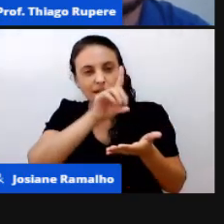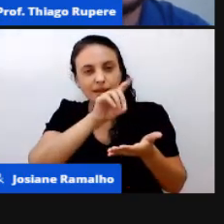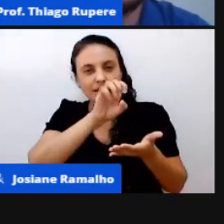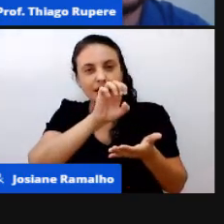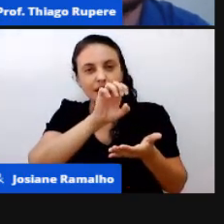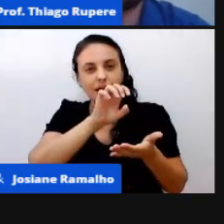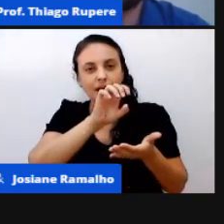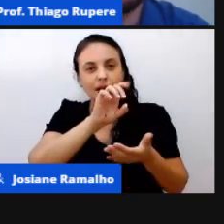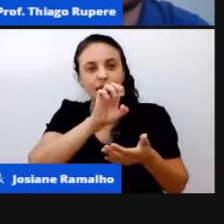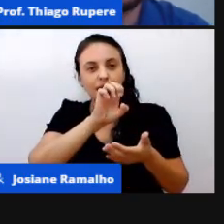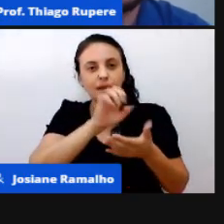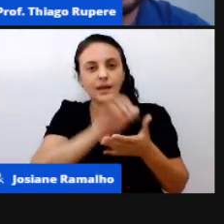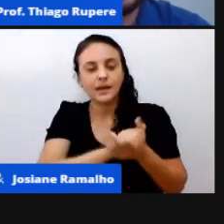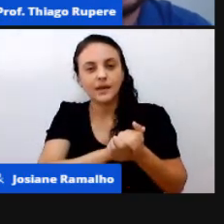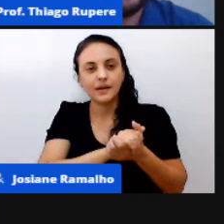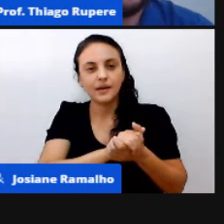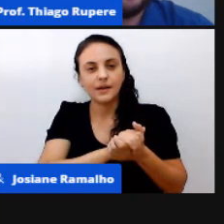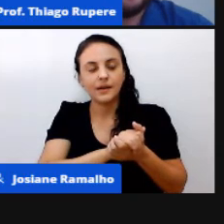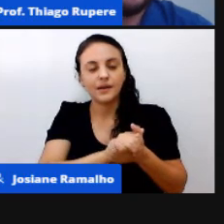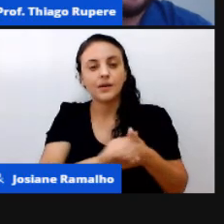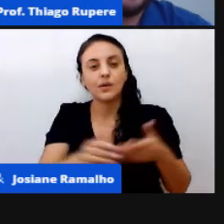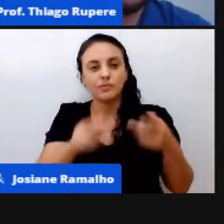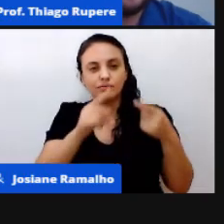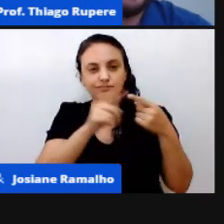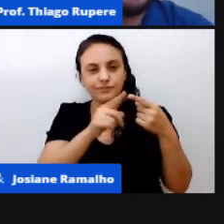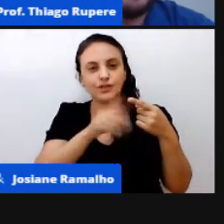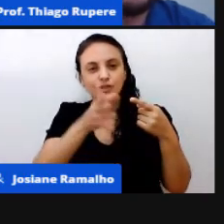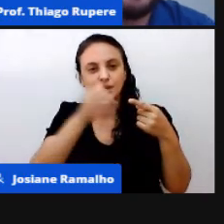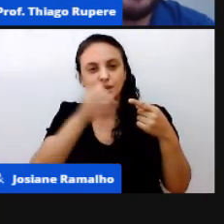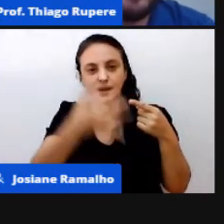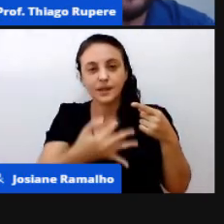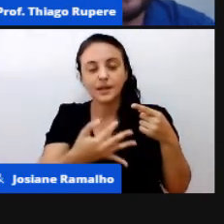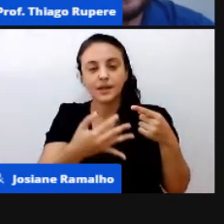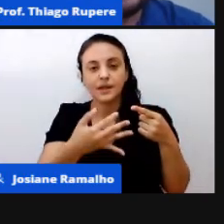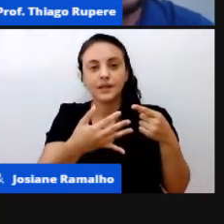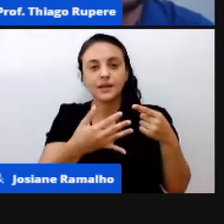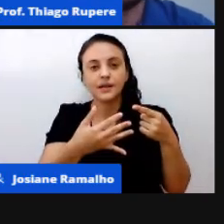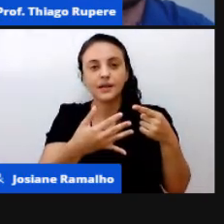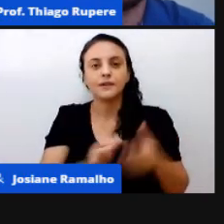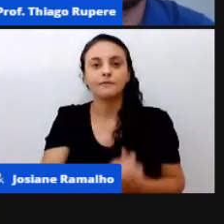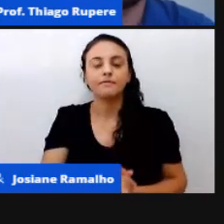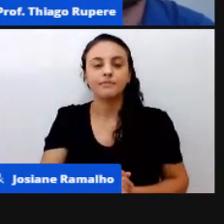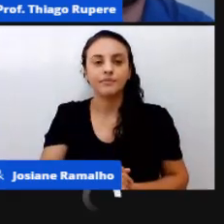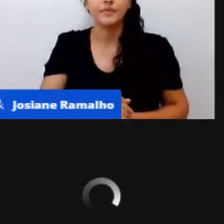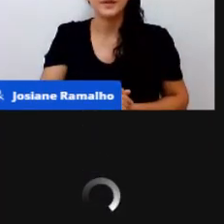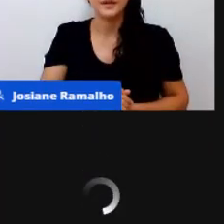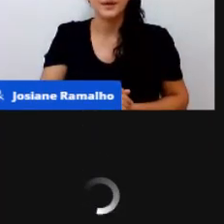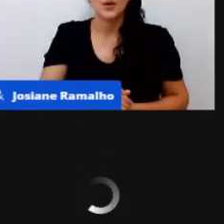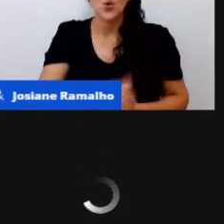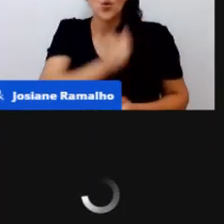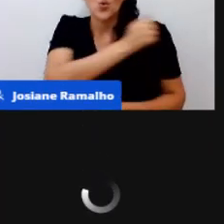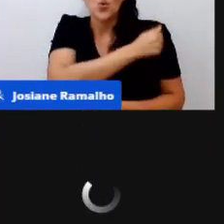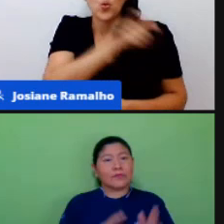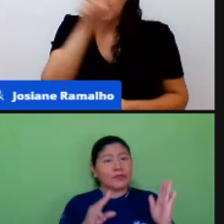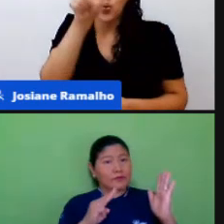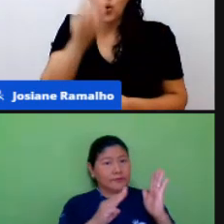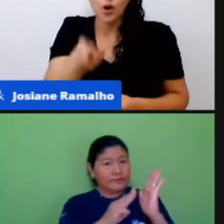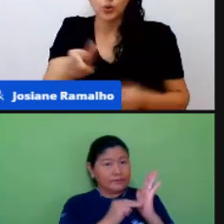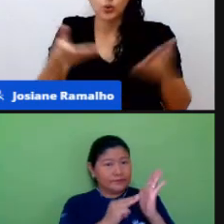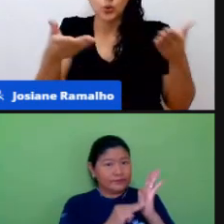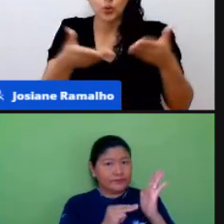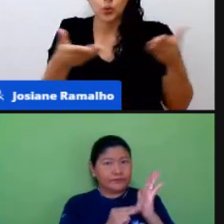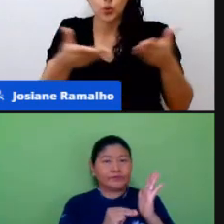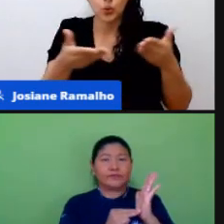O aluno, hoje ele tem, né, essa centralidade, não só hoje, né? Mas ele busca